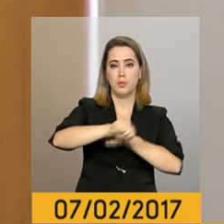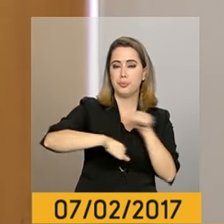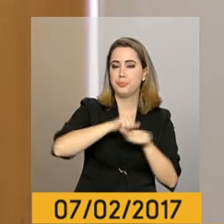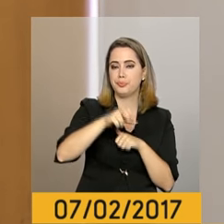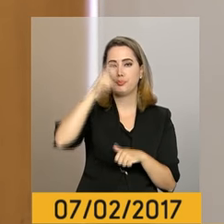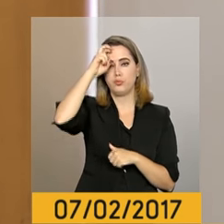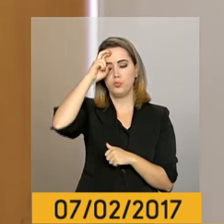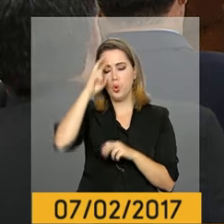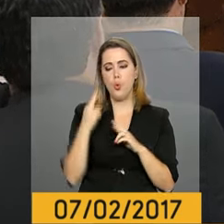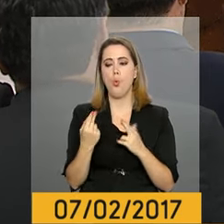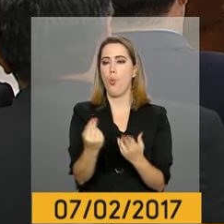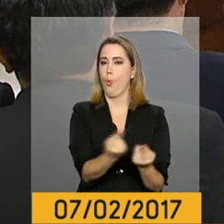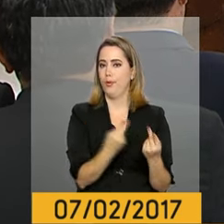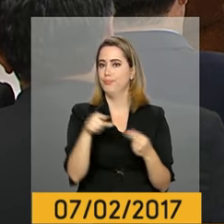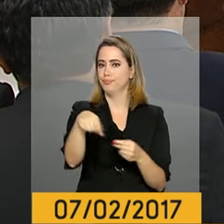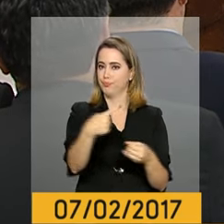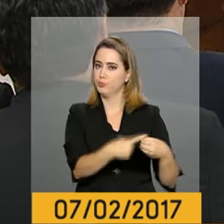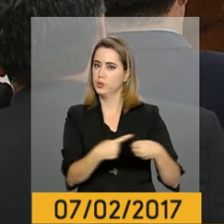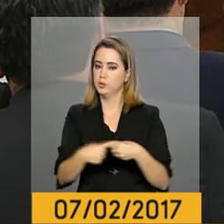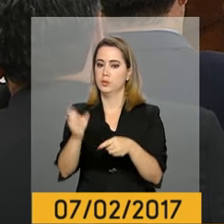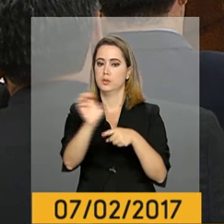no município, no Estado,